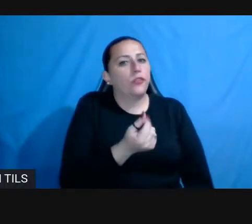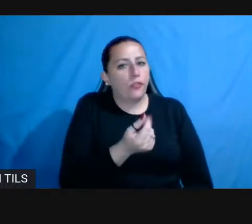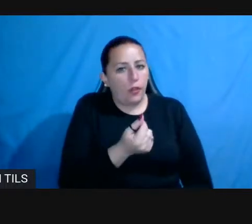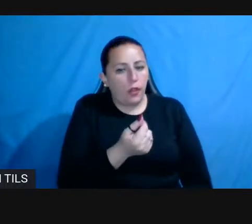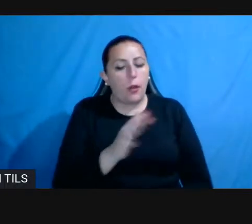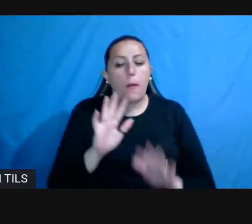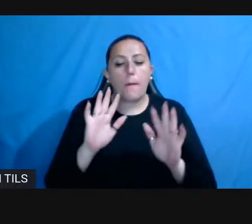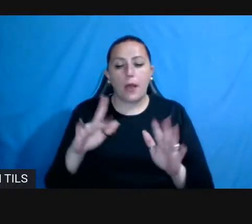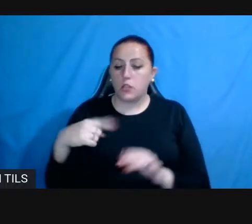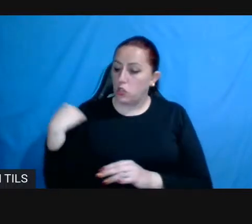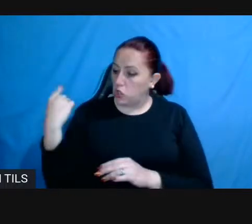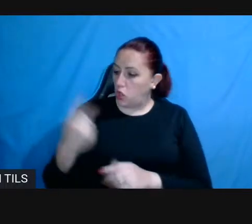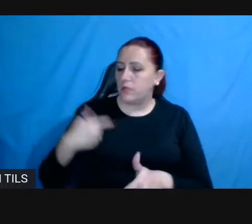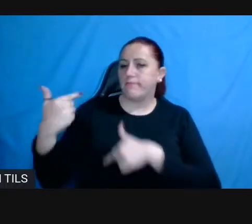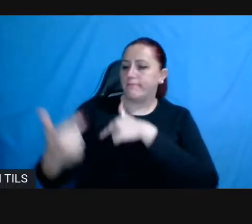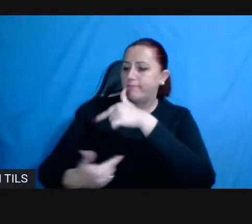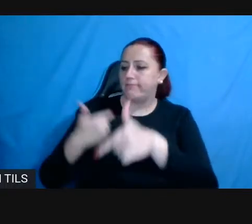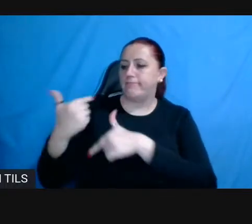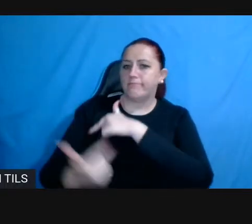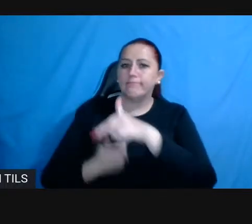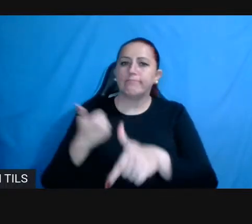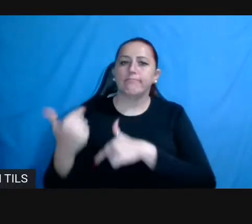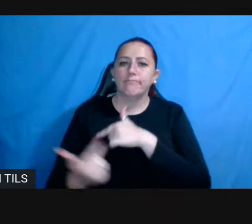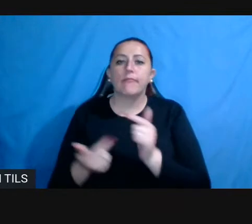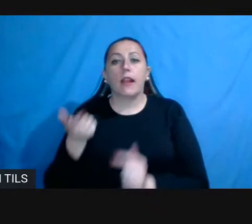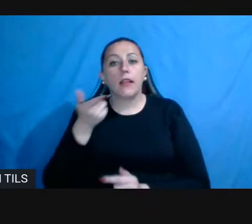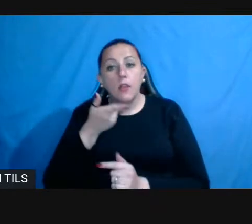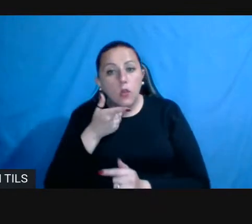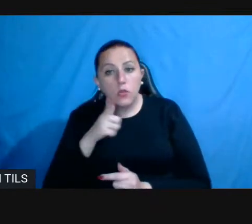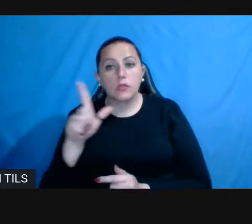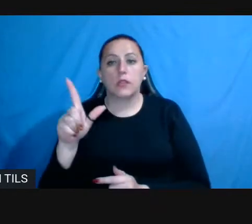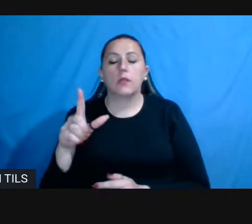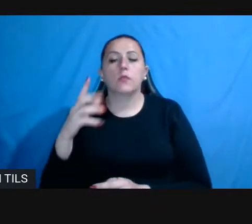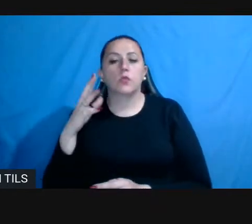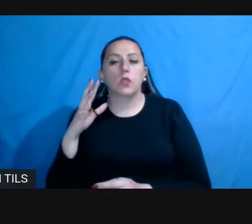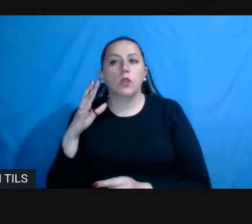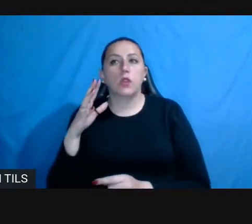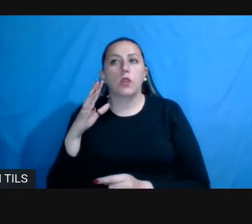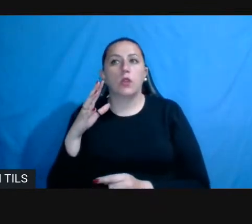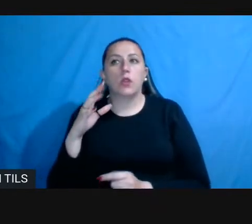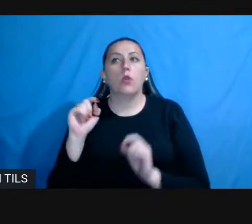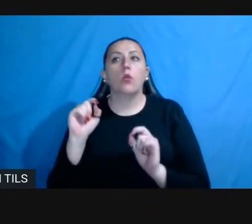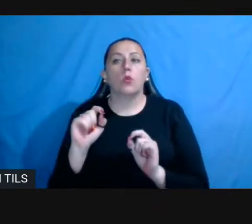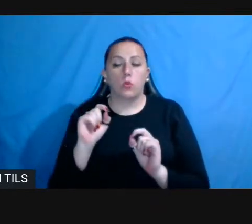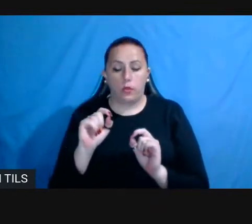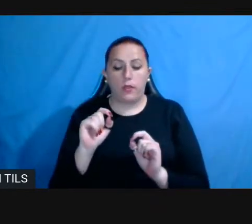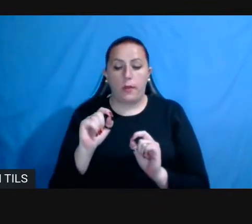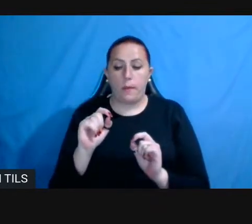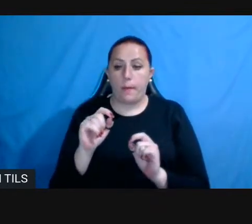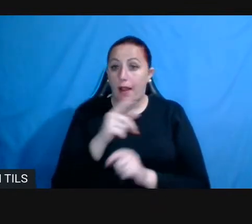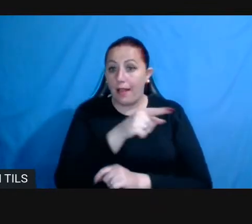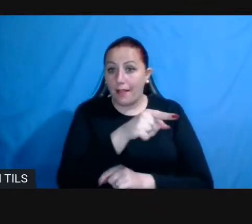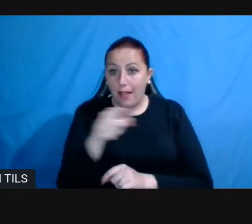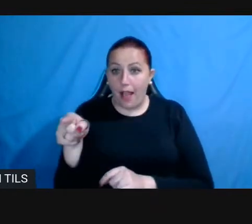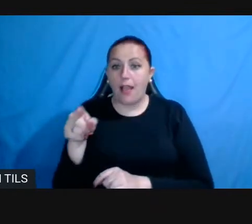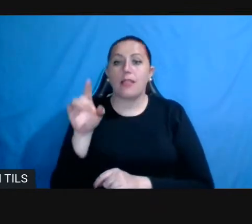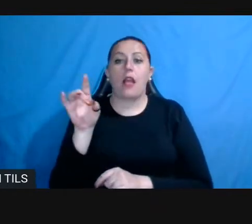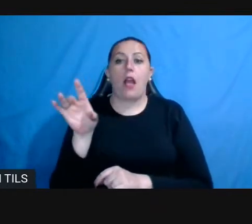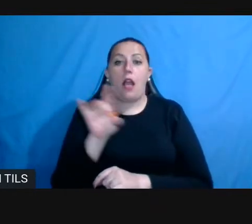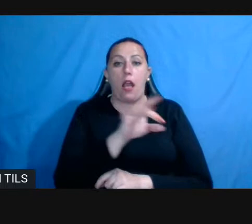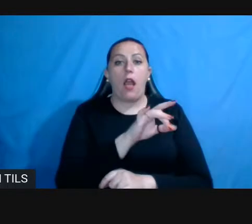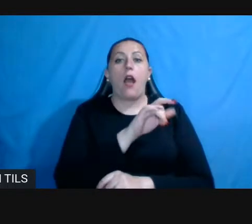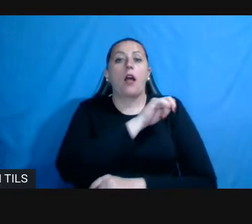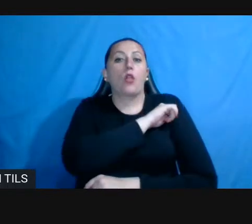de fato, conseguido, e conquistado por vocês, nesse momento em que o ensino, o